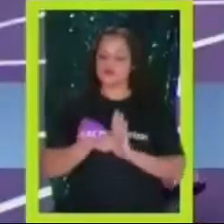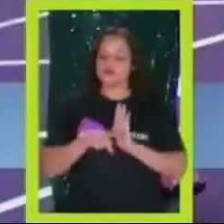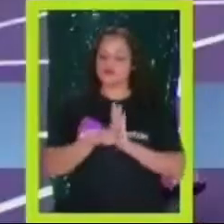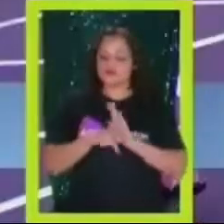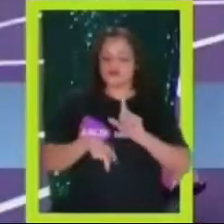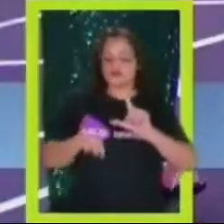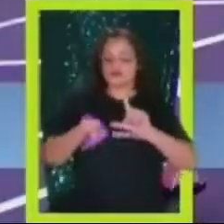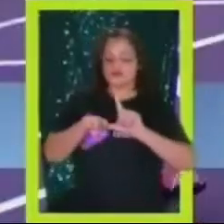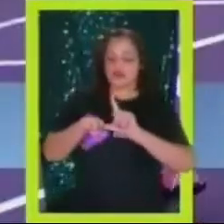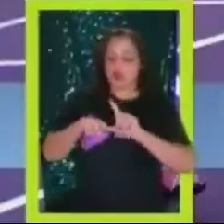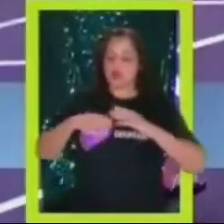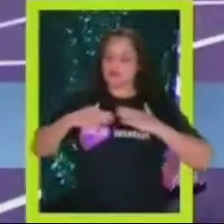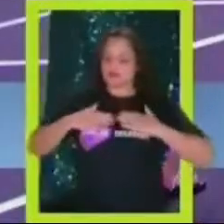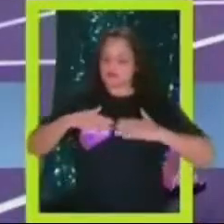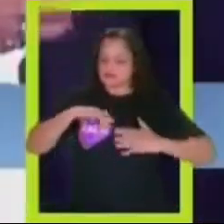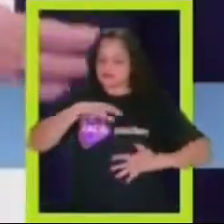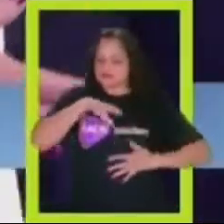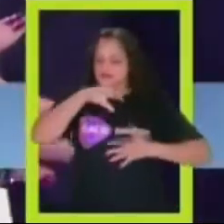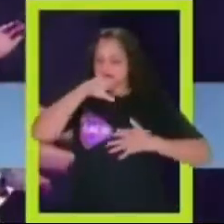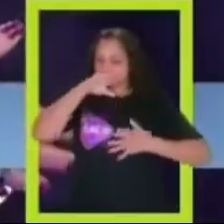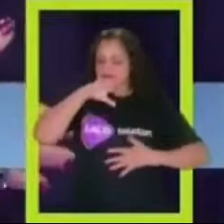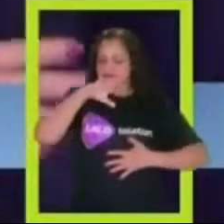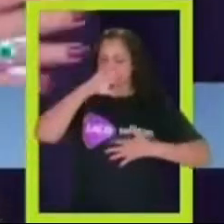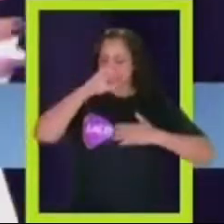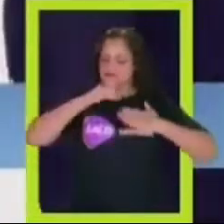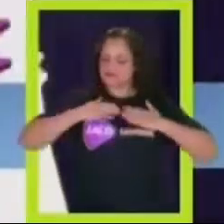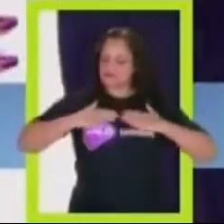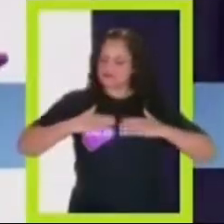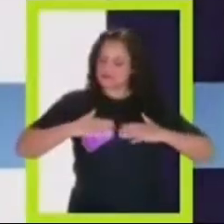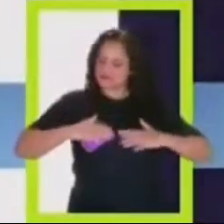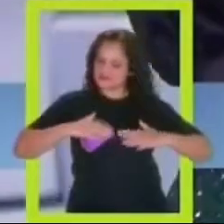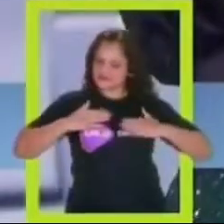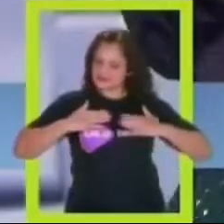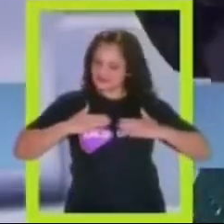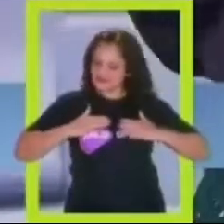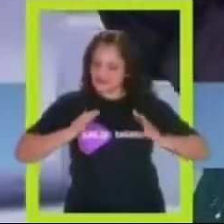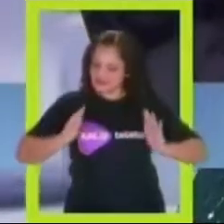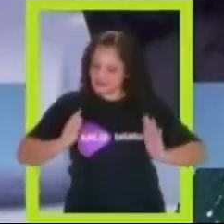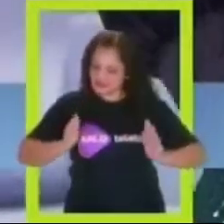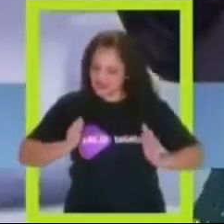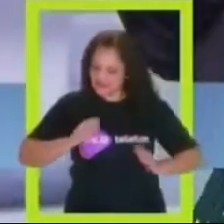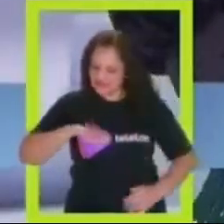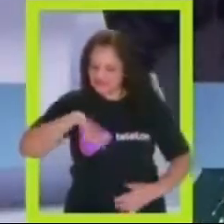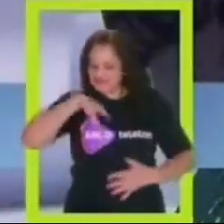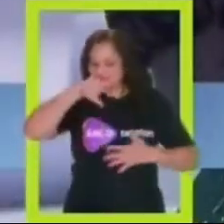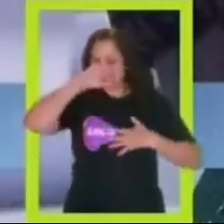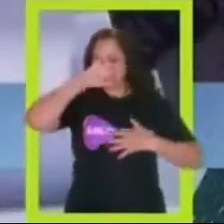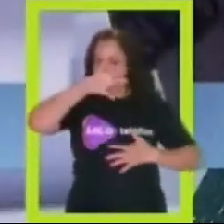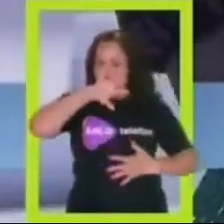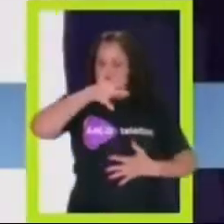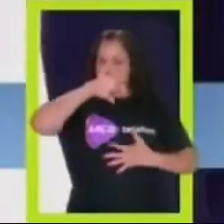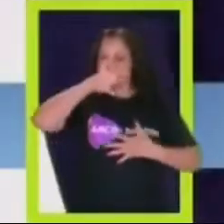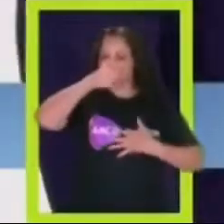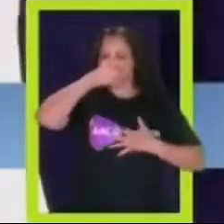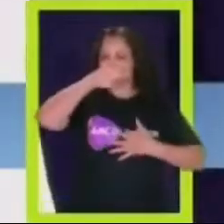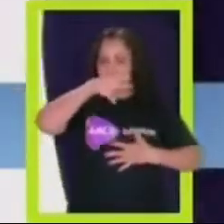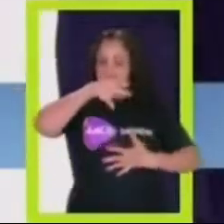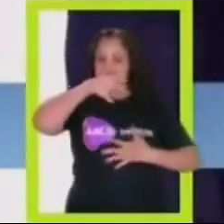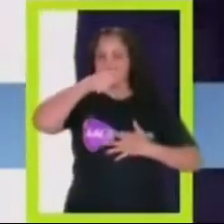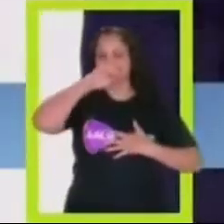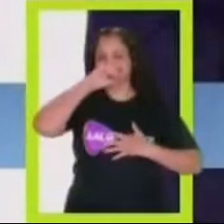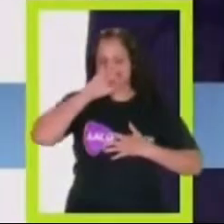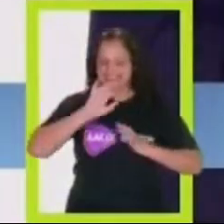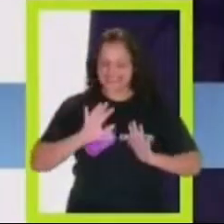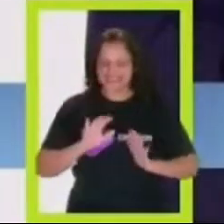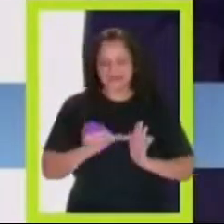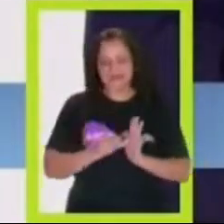calmo, respira, relaxa. Tá relaxado, não. Respirou? Respira. Não, primeiro,